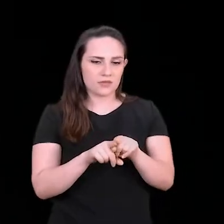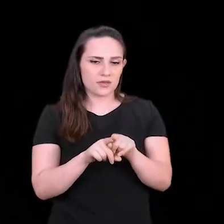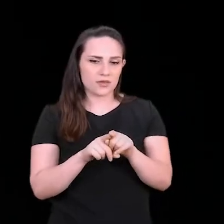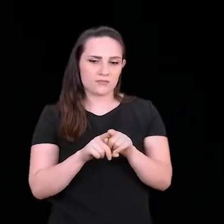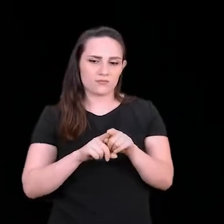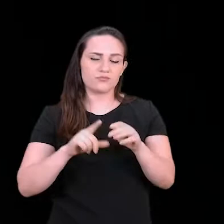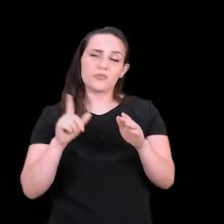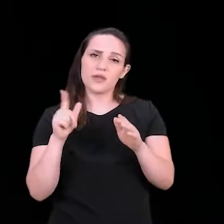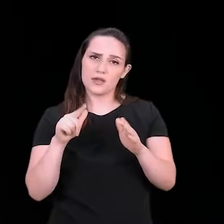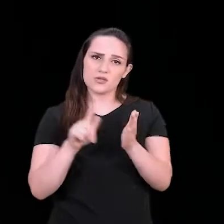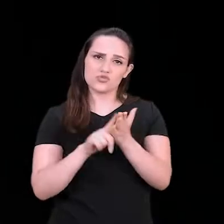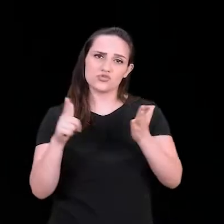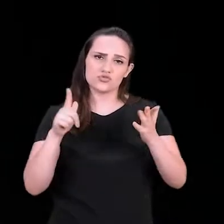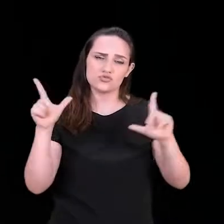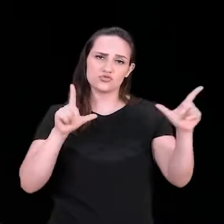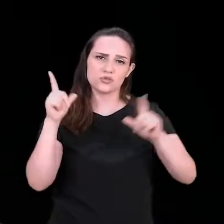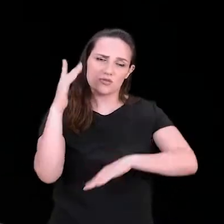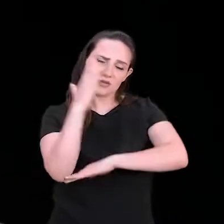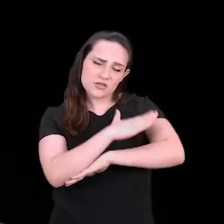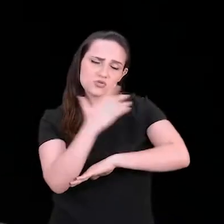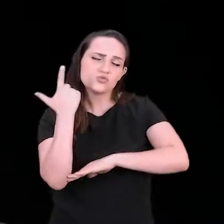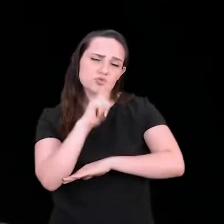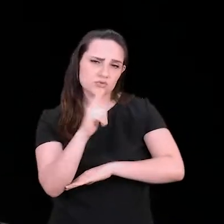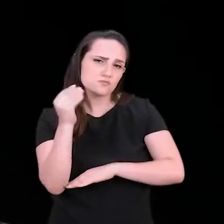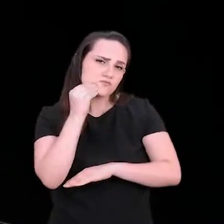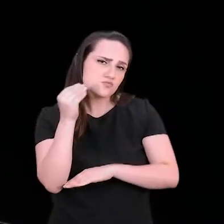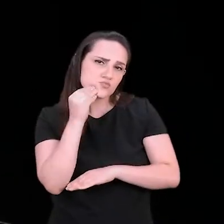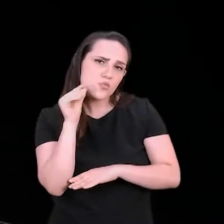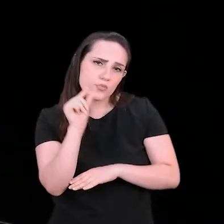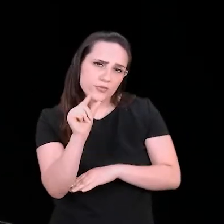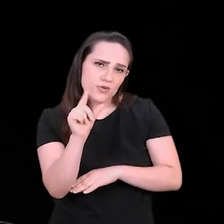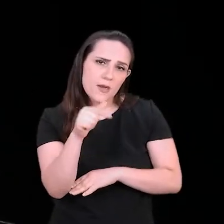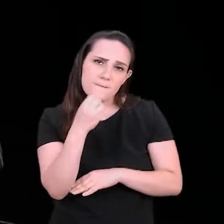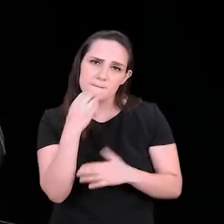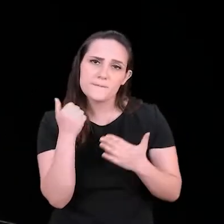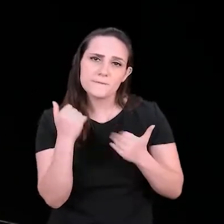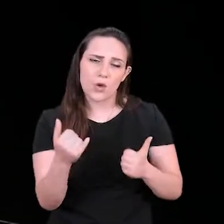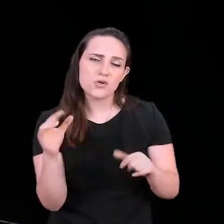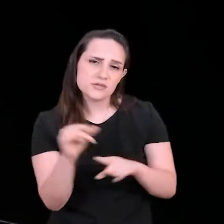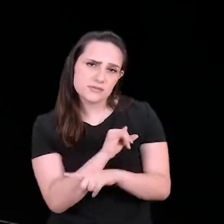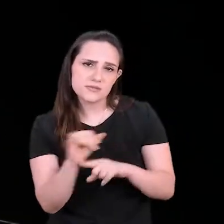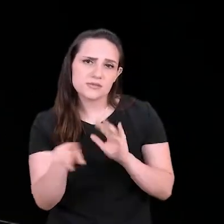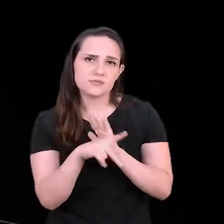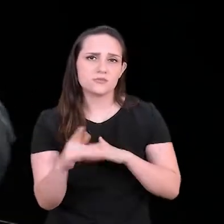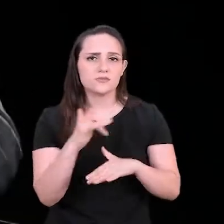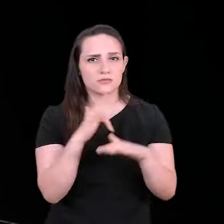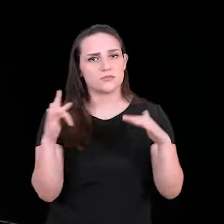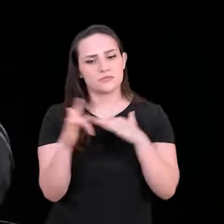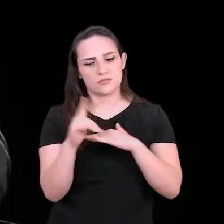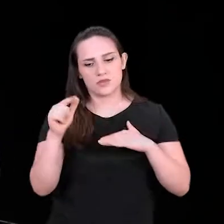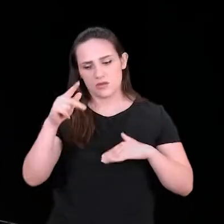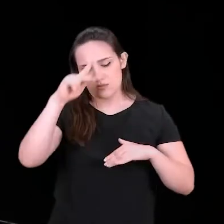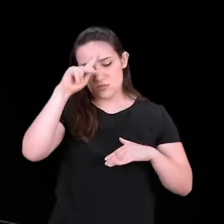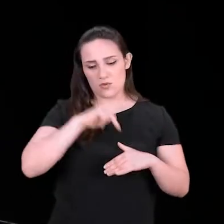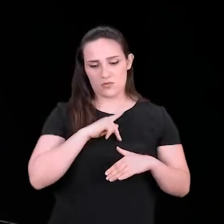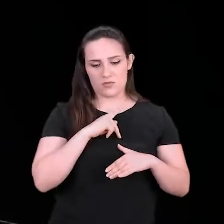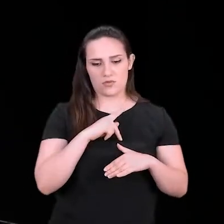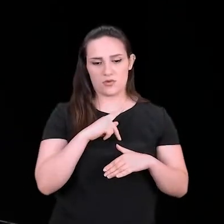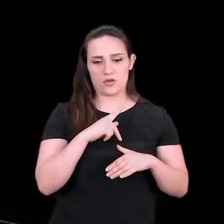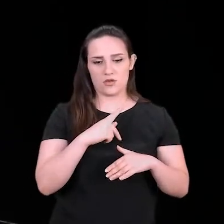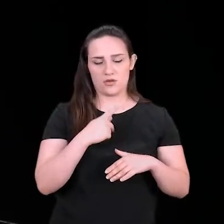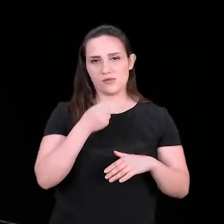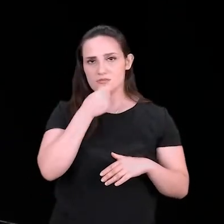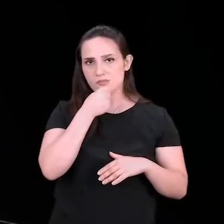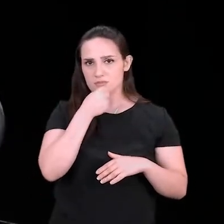o Jornal da Tarde, experimenta um pouco também com essas possibilidades da gravação, o próprio repórter fazer a gravação